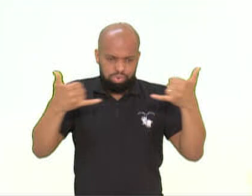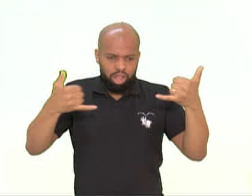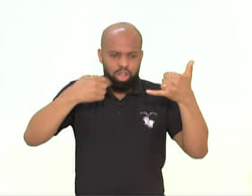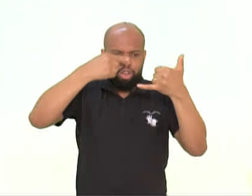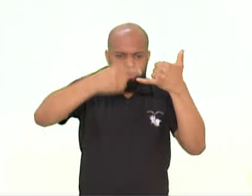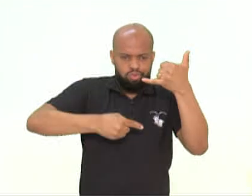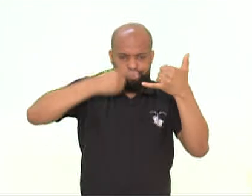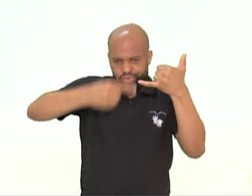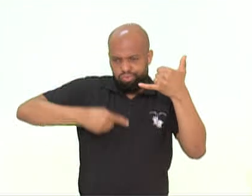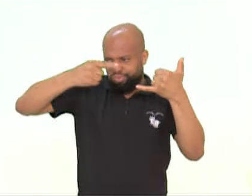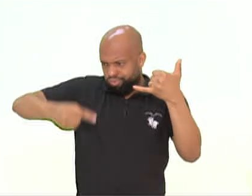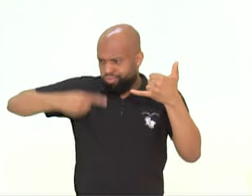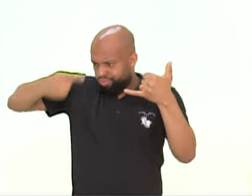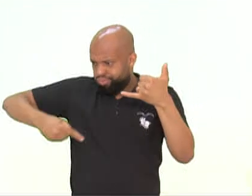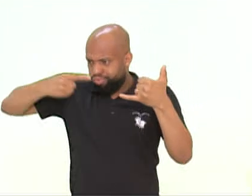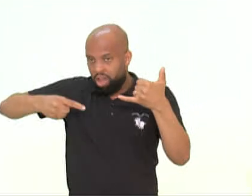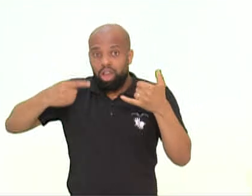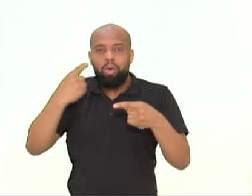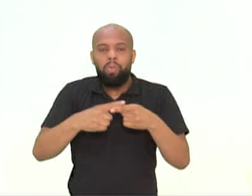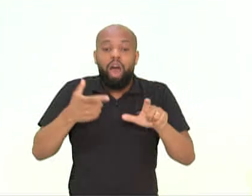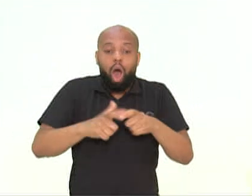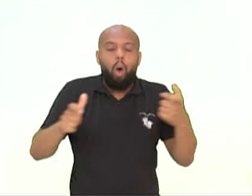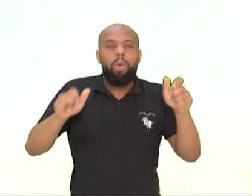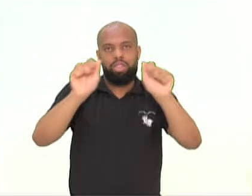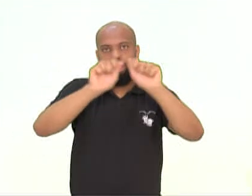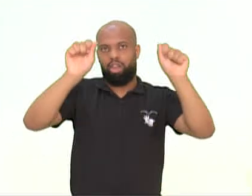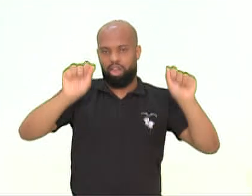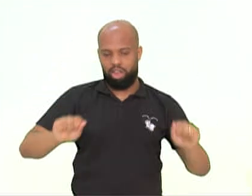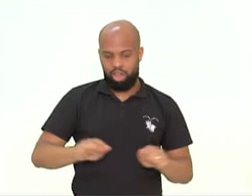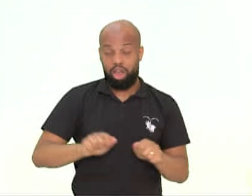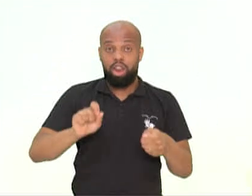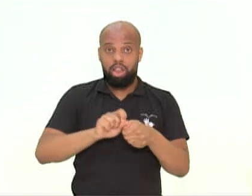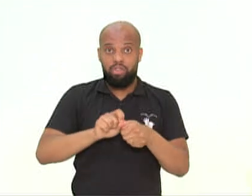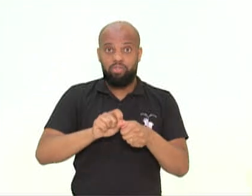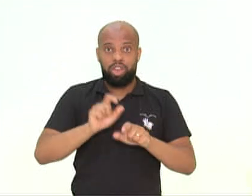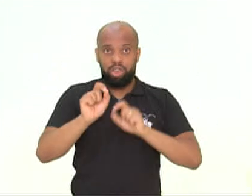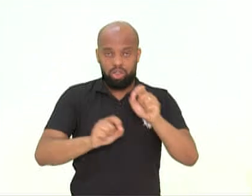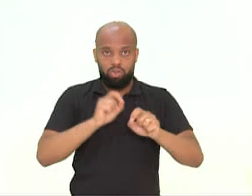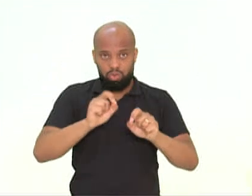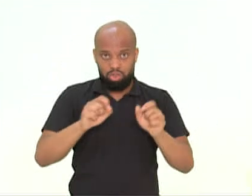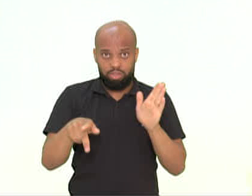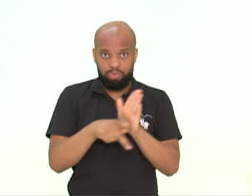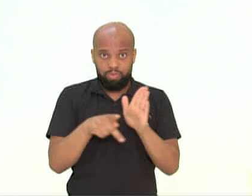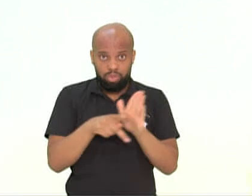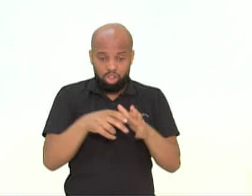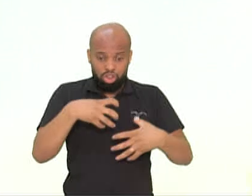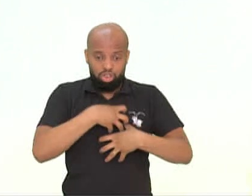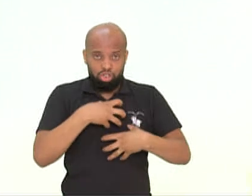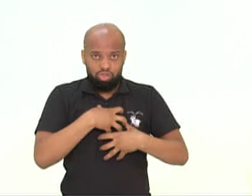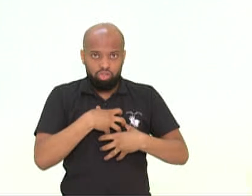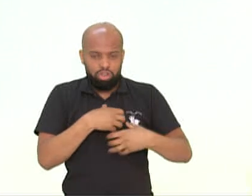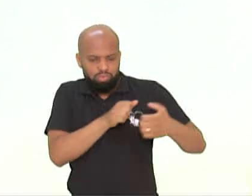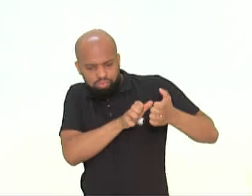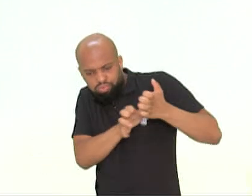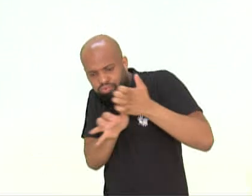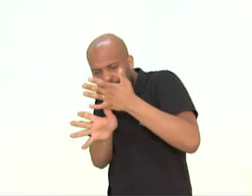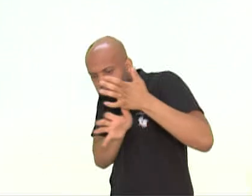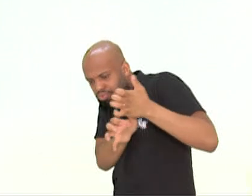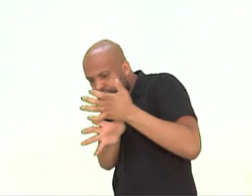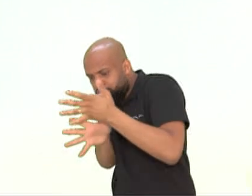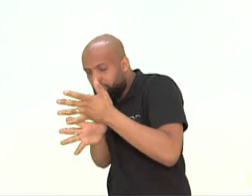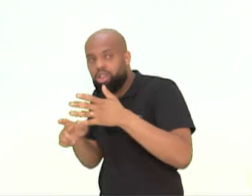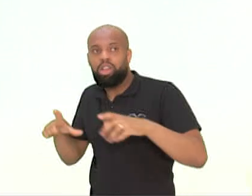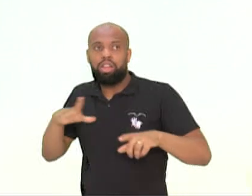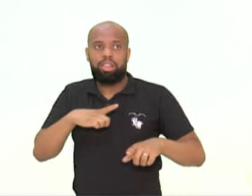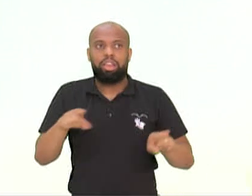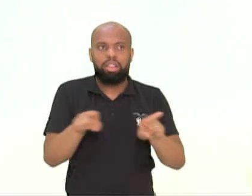você põe uma forma de anel, que aumenta a área, e faz o campo magnético atravessar o anel, ok? E aí, uma